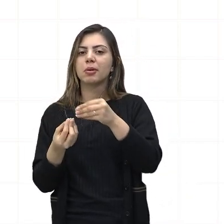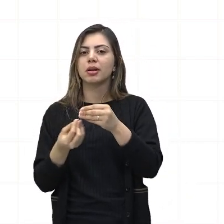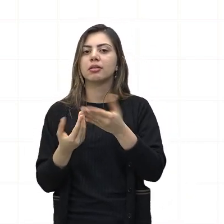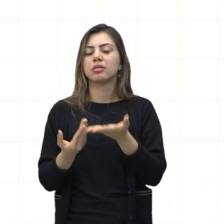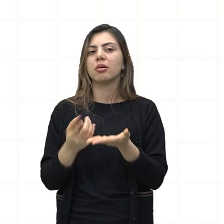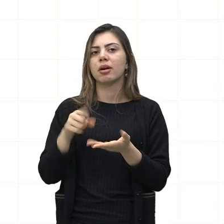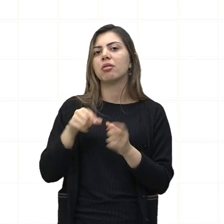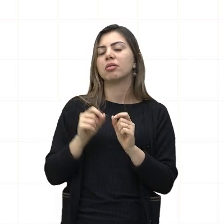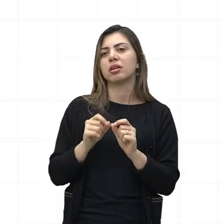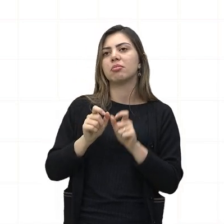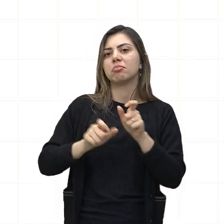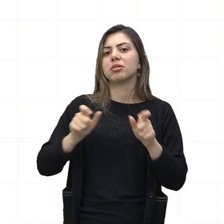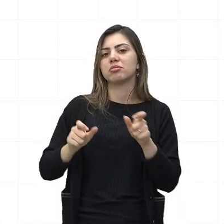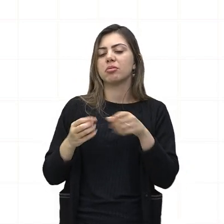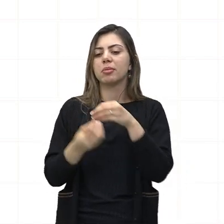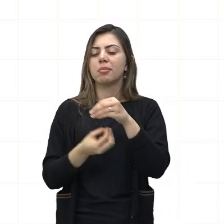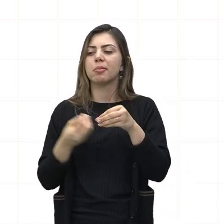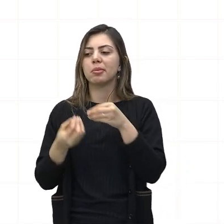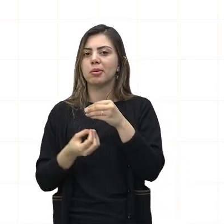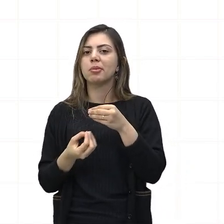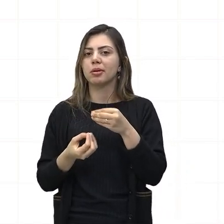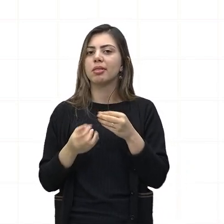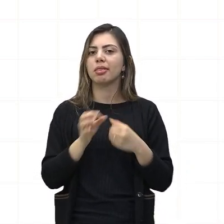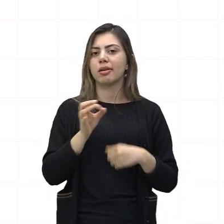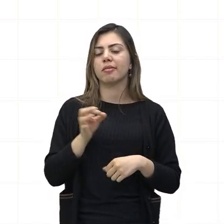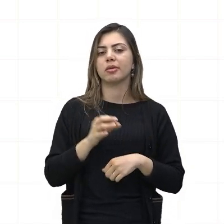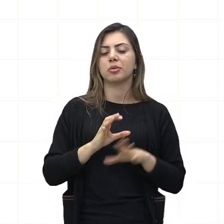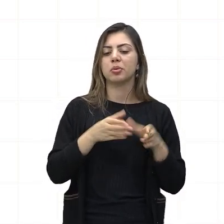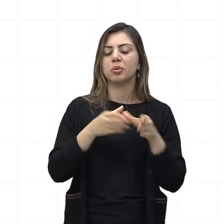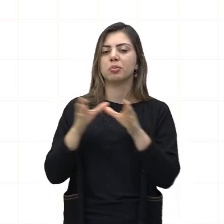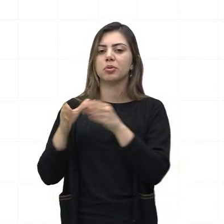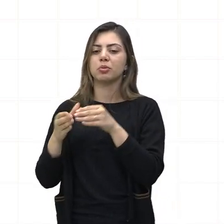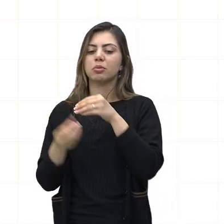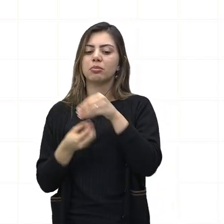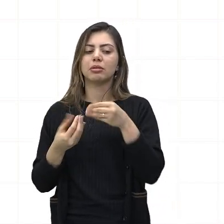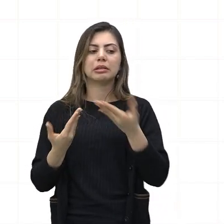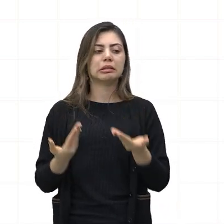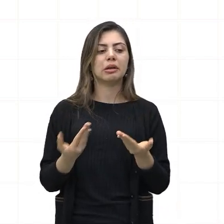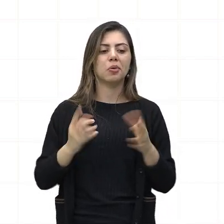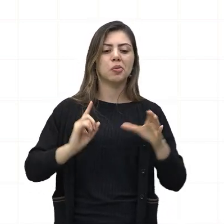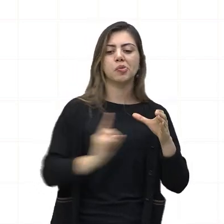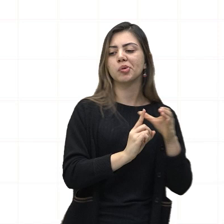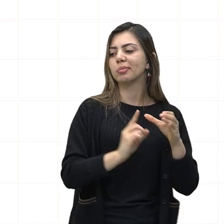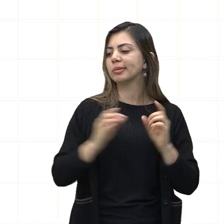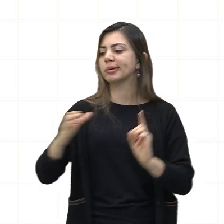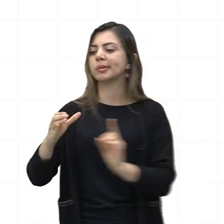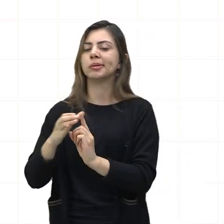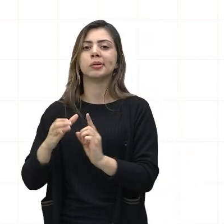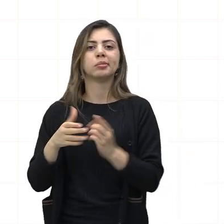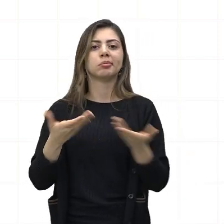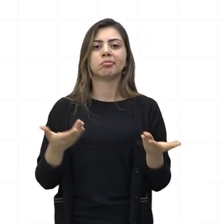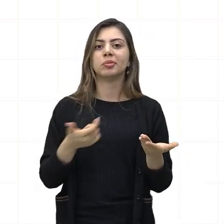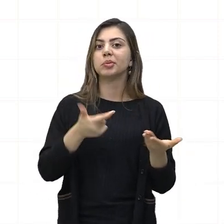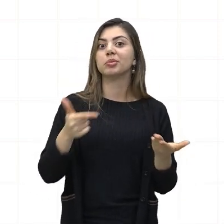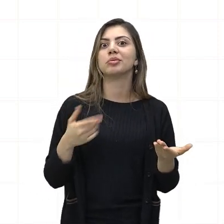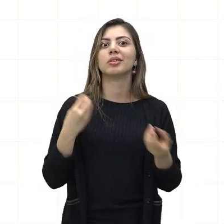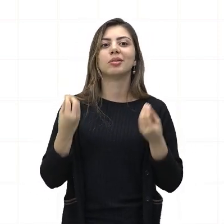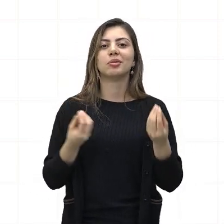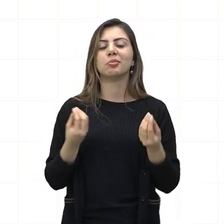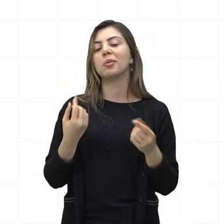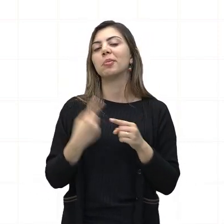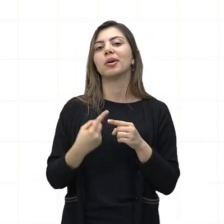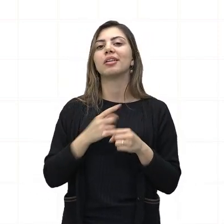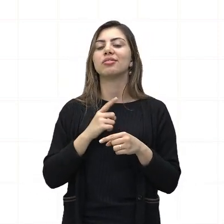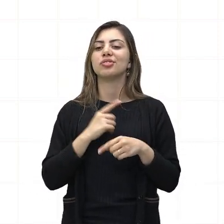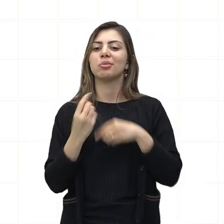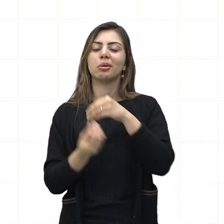pessoas mistas ali entre o indígena e o branco, que não se encaixava nem no mundo nem no outro, não era indígena, não era branco, porque era uma mistura